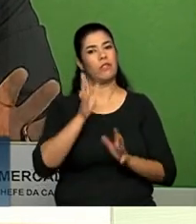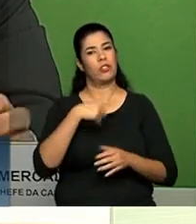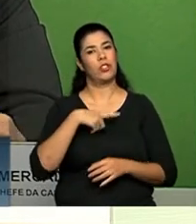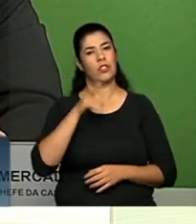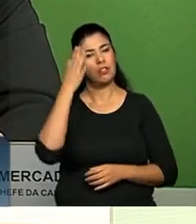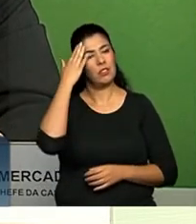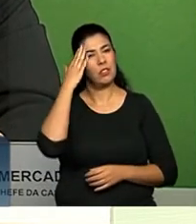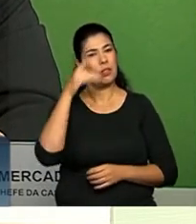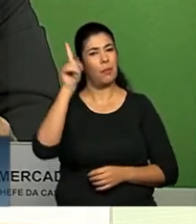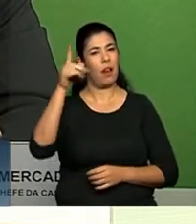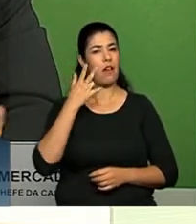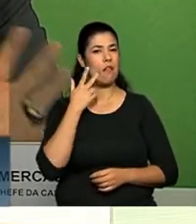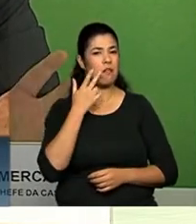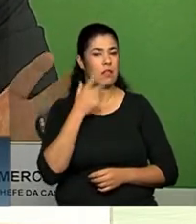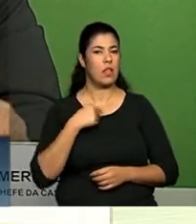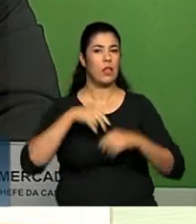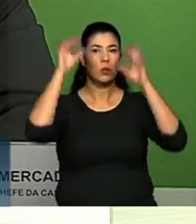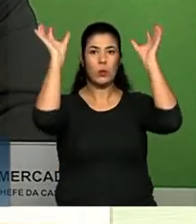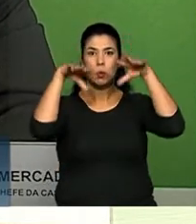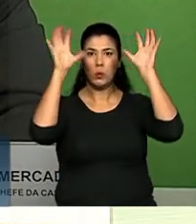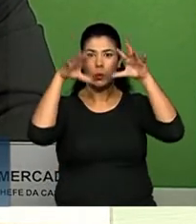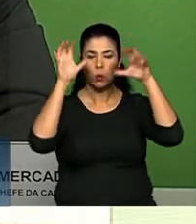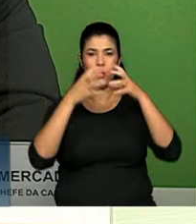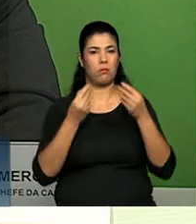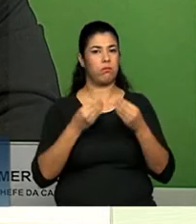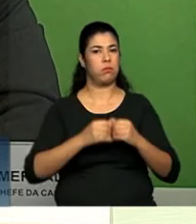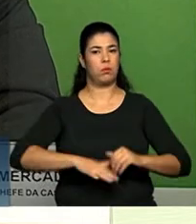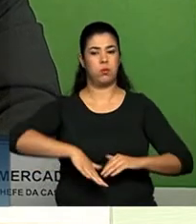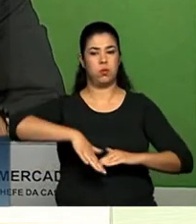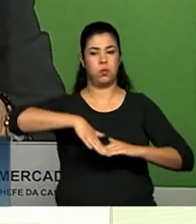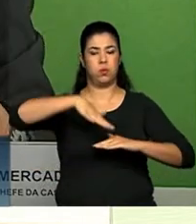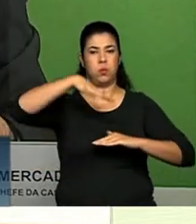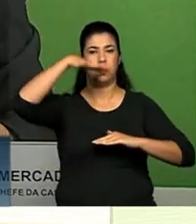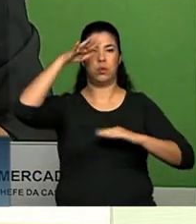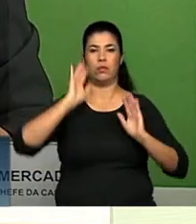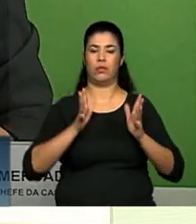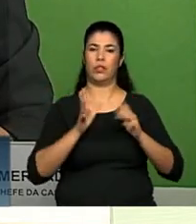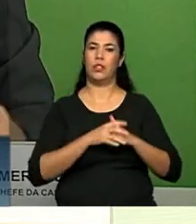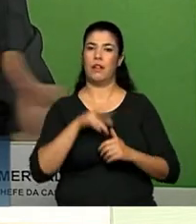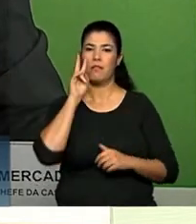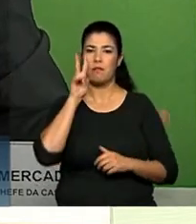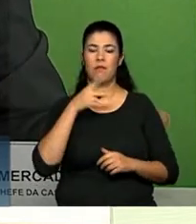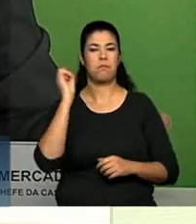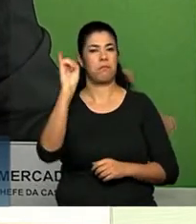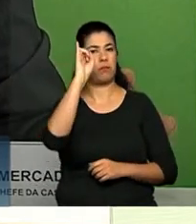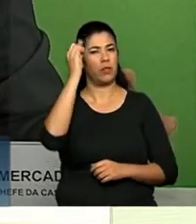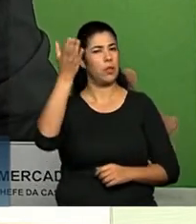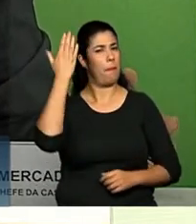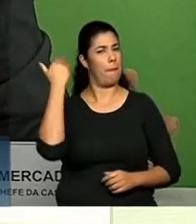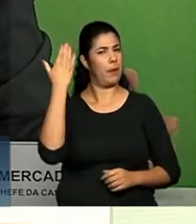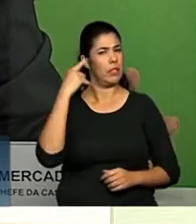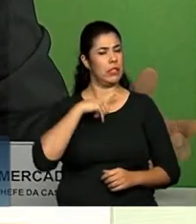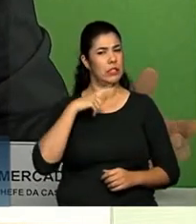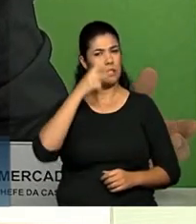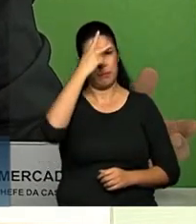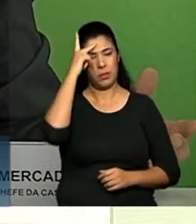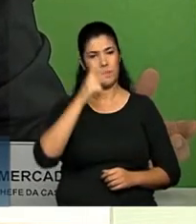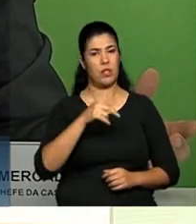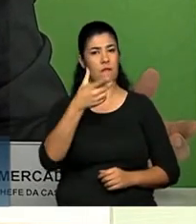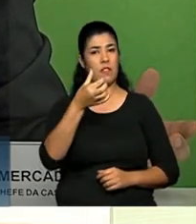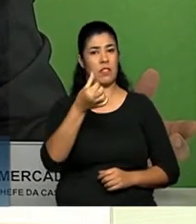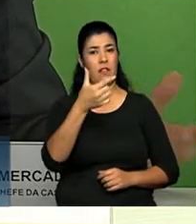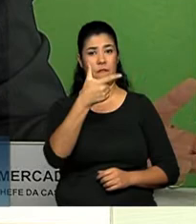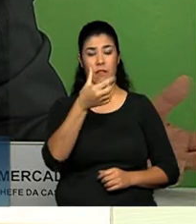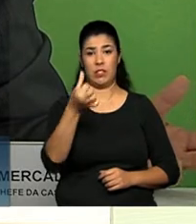só no Ceará foram 120 milímetros, uma coisa muito importante ali no semiárido. Você tinha 26 mil pescadores, onde não tem